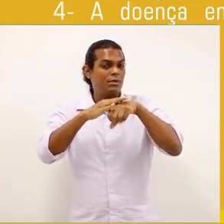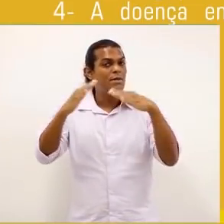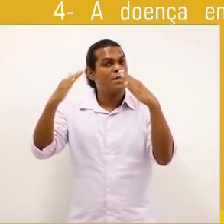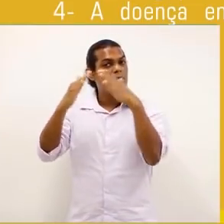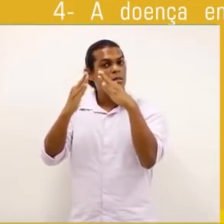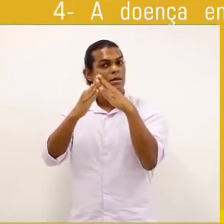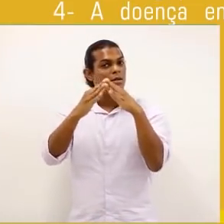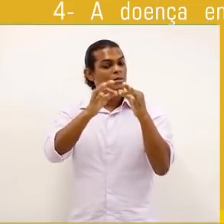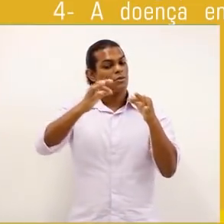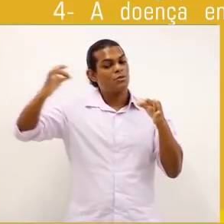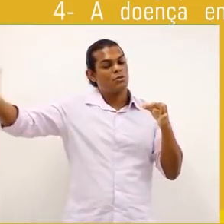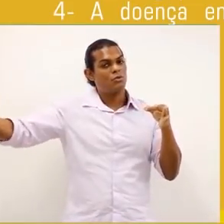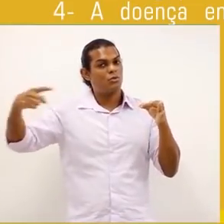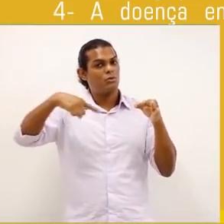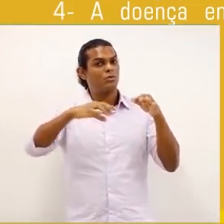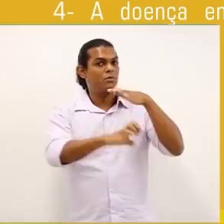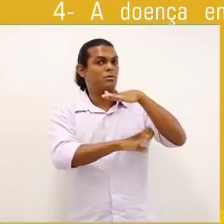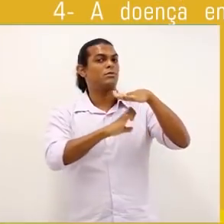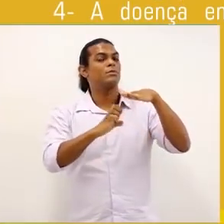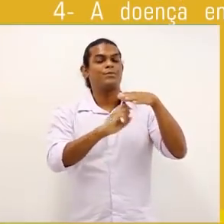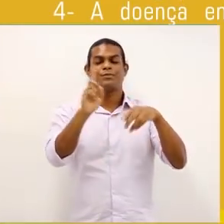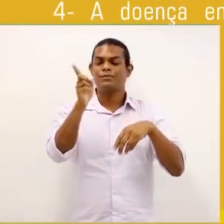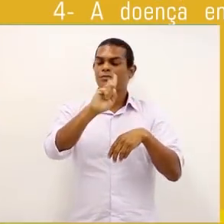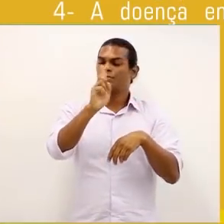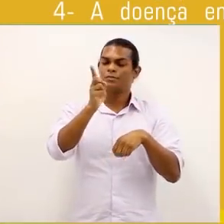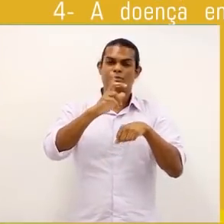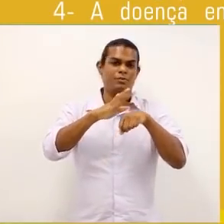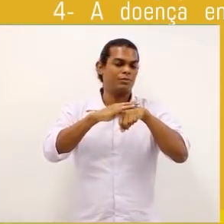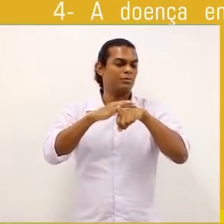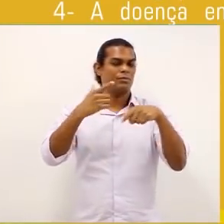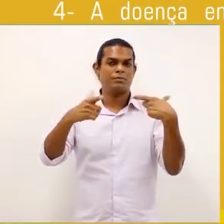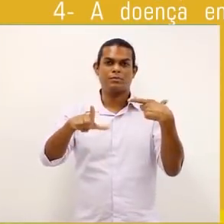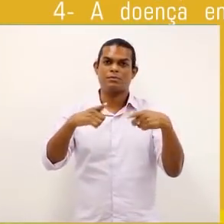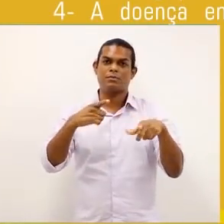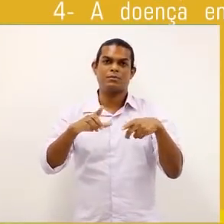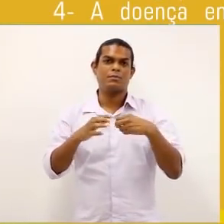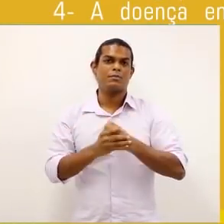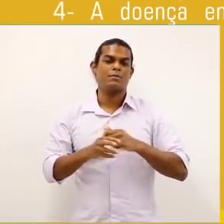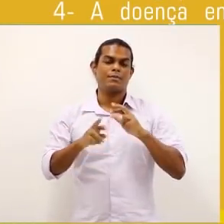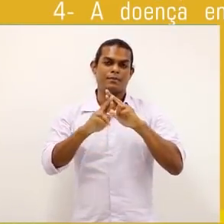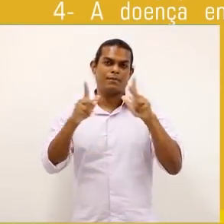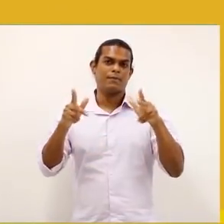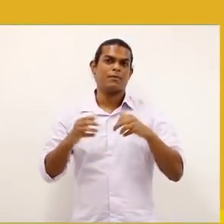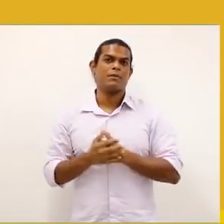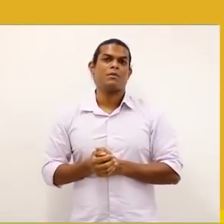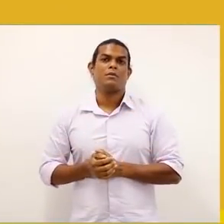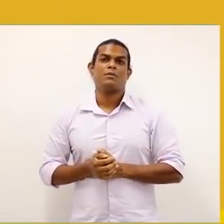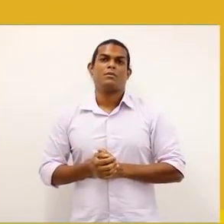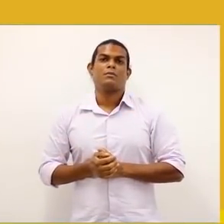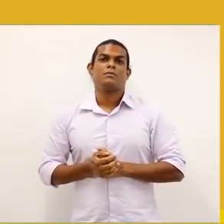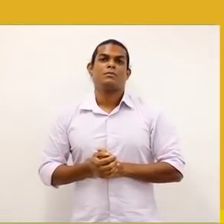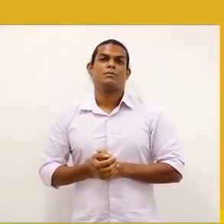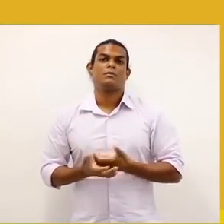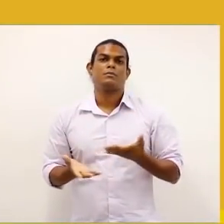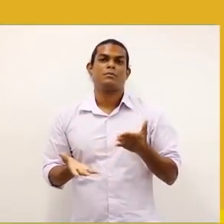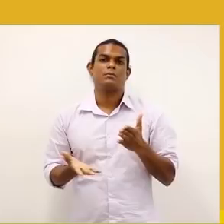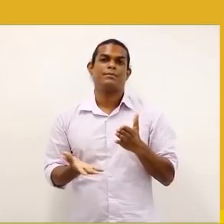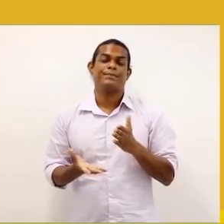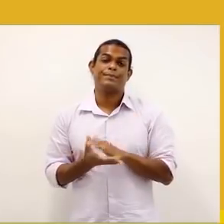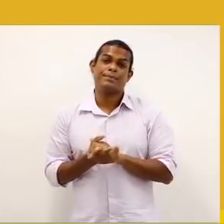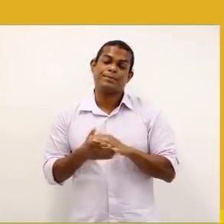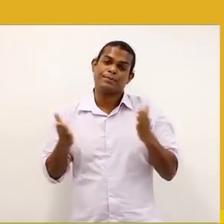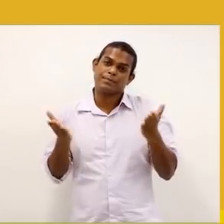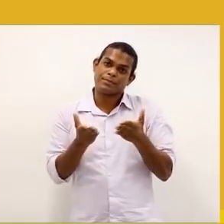vive, que ele veio contrair, essa malária não pode ser tida como uma doença do trabalho, tá? Bom, passemos agora